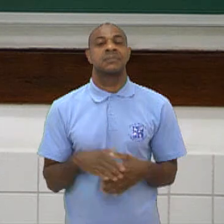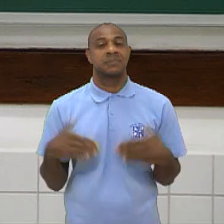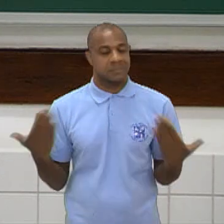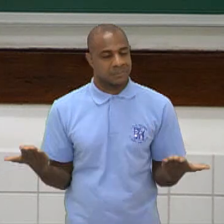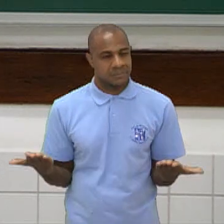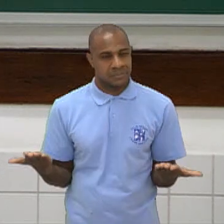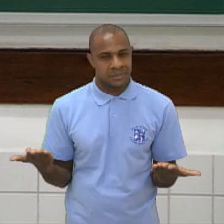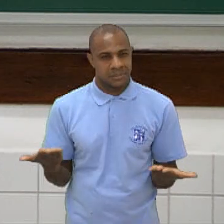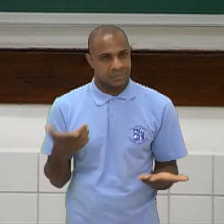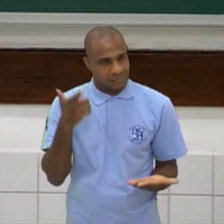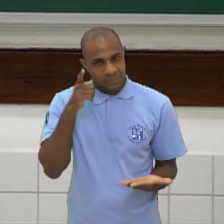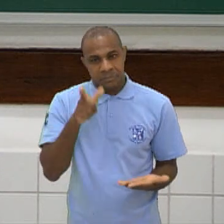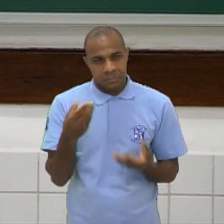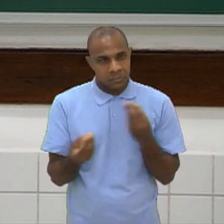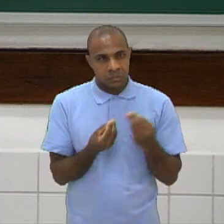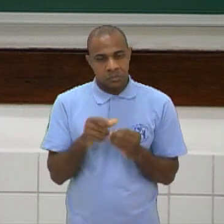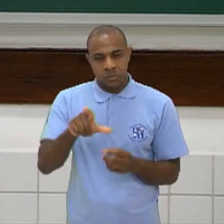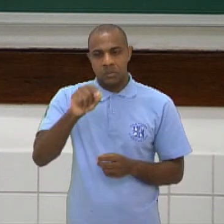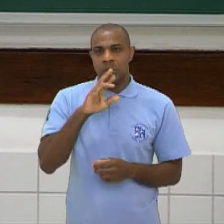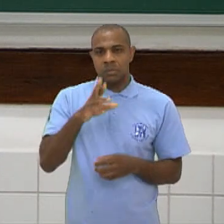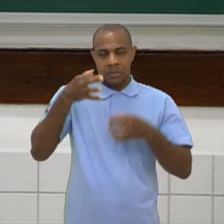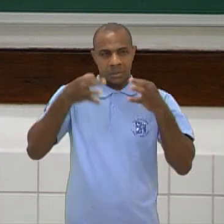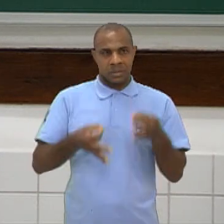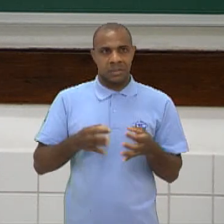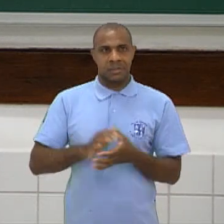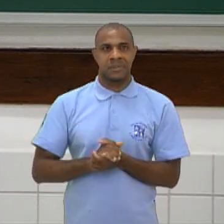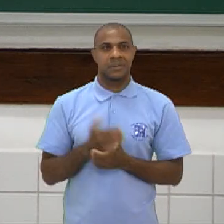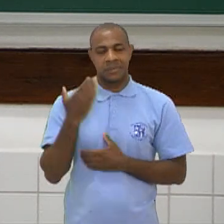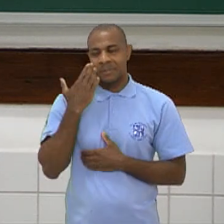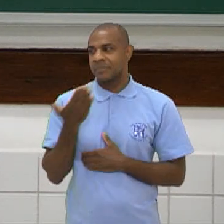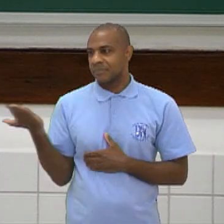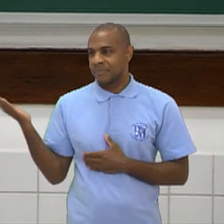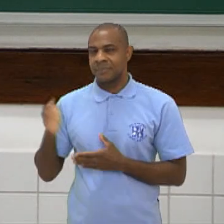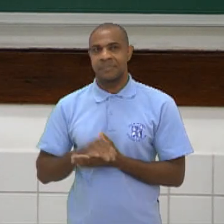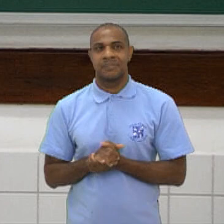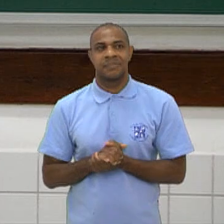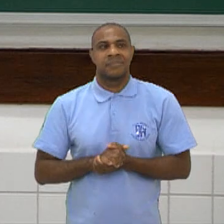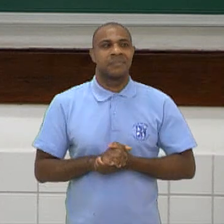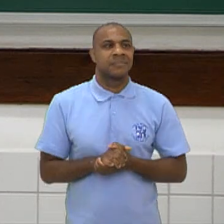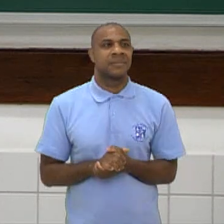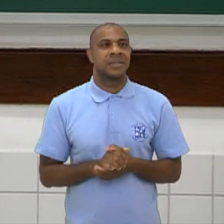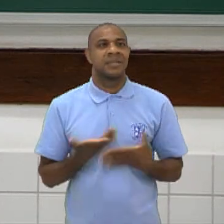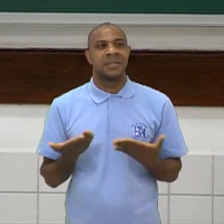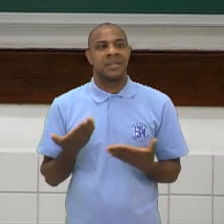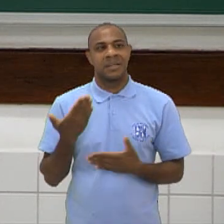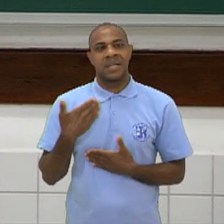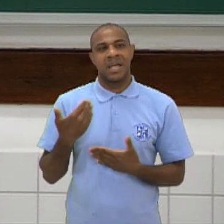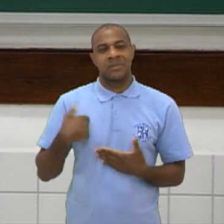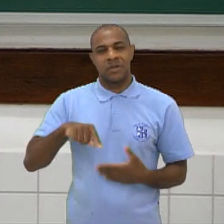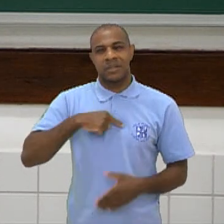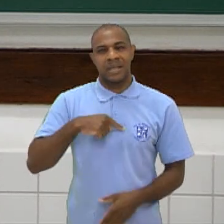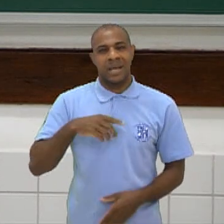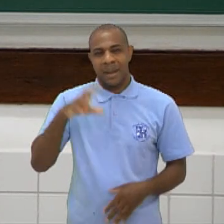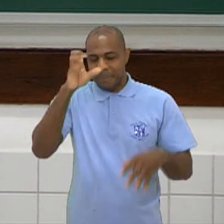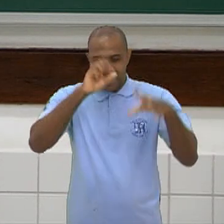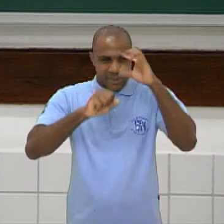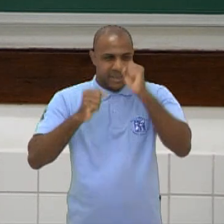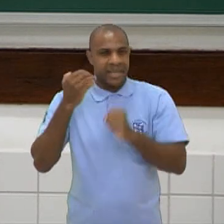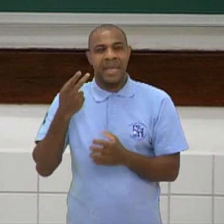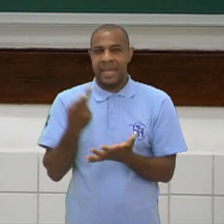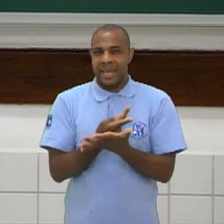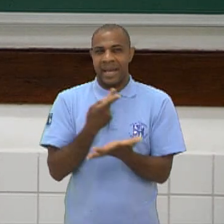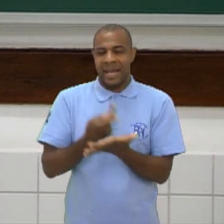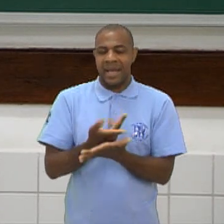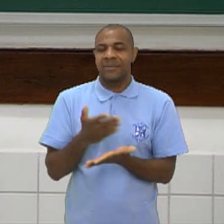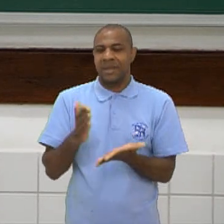Será que você acertou? Eu acho que essa questão, uma parte dos alunos erraram, porque a gente acaba aprendendo errado lá no Fundamental 1, às vezes ainda, e